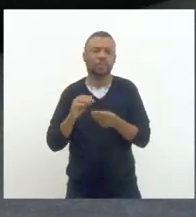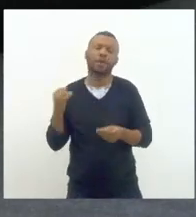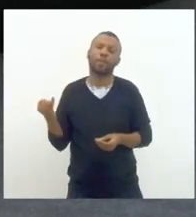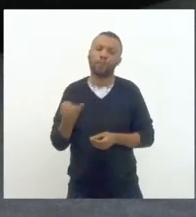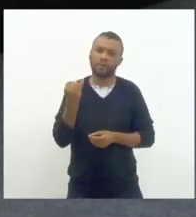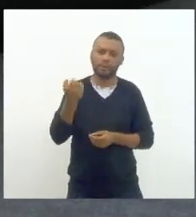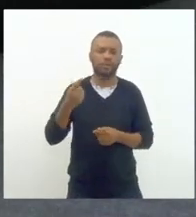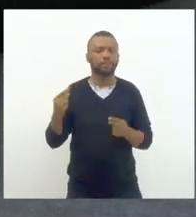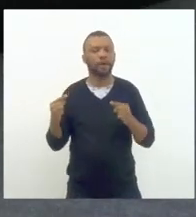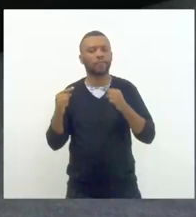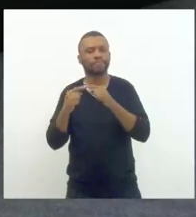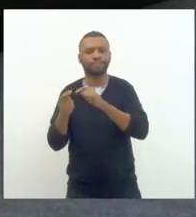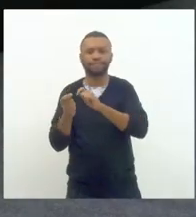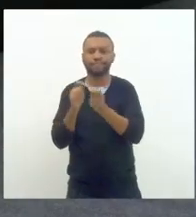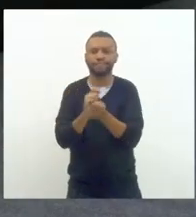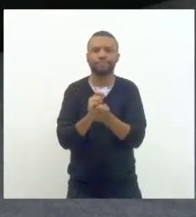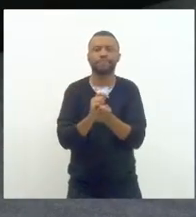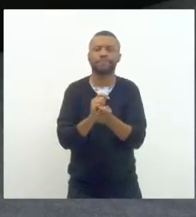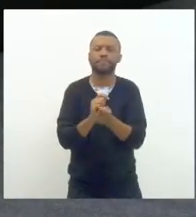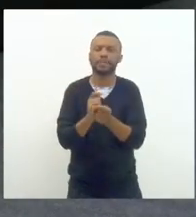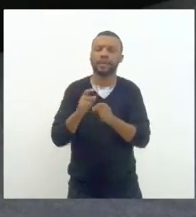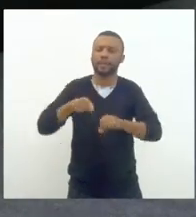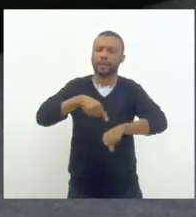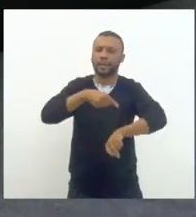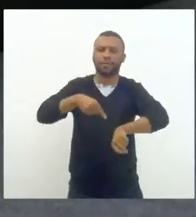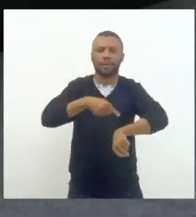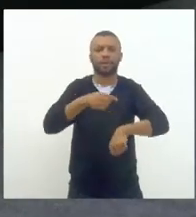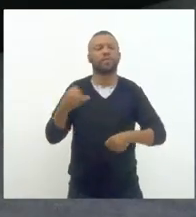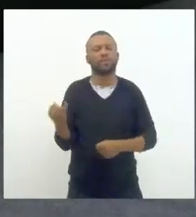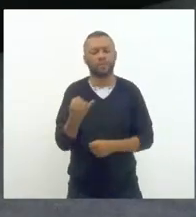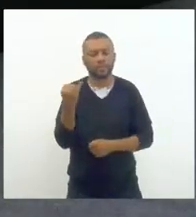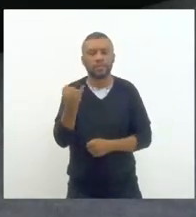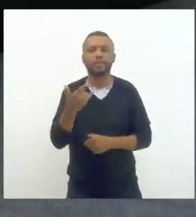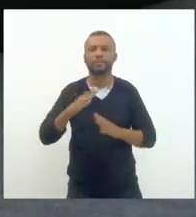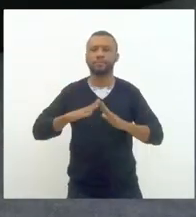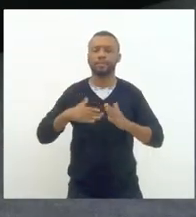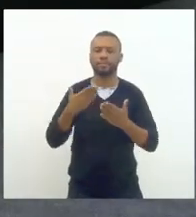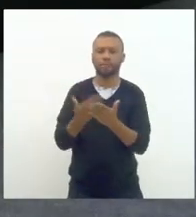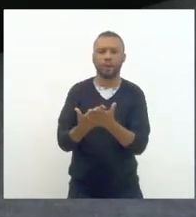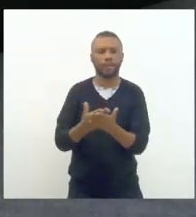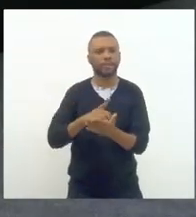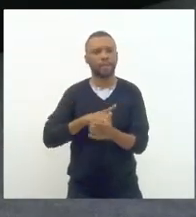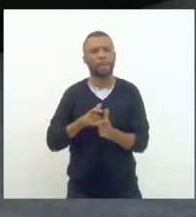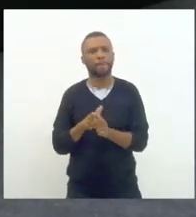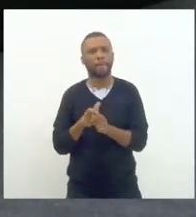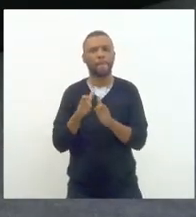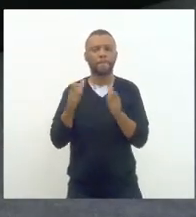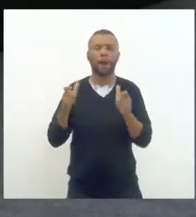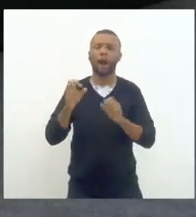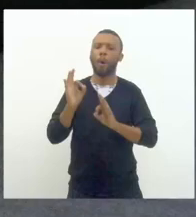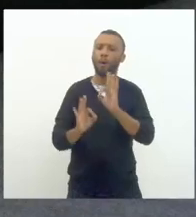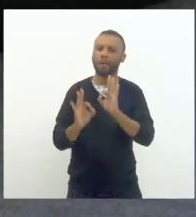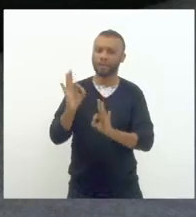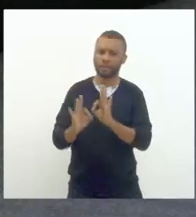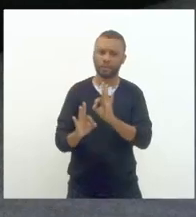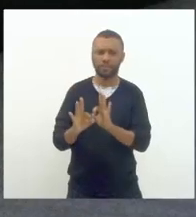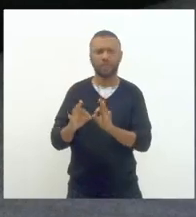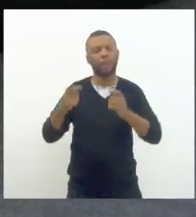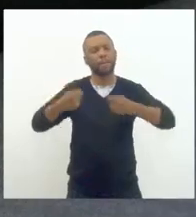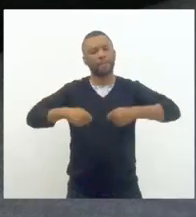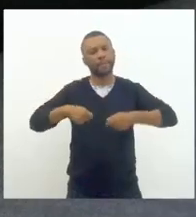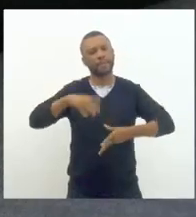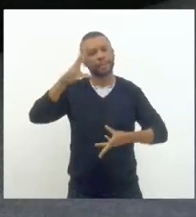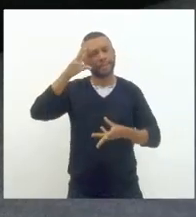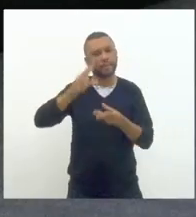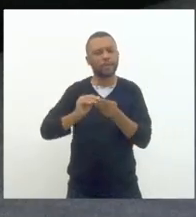para encaixar nessa carga horária necessária, tanto para a escola que passa a ter uma maior organização, você precisa entender o que é